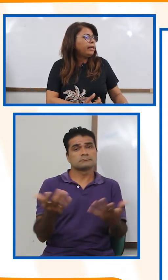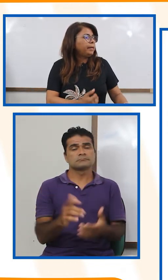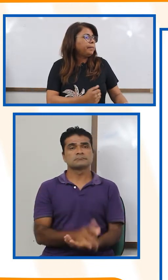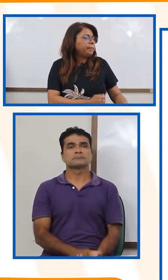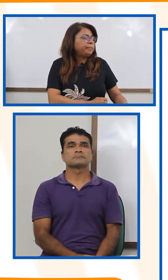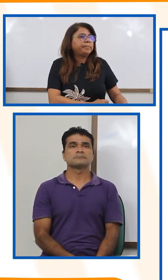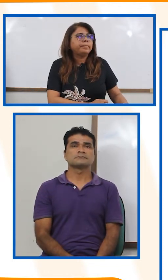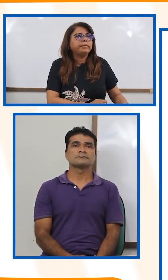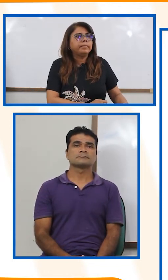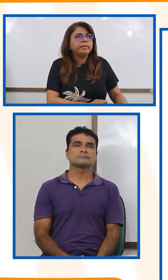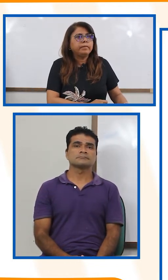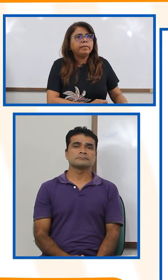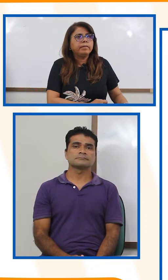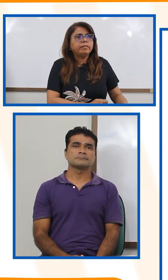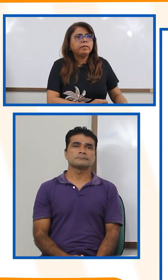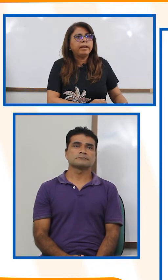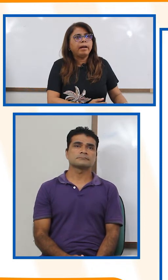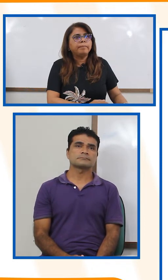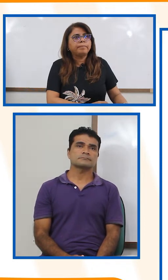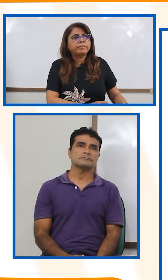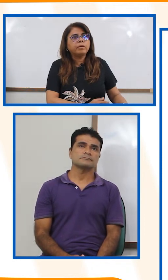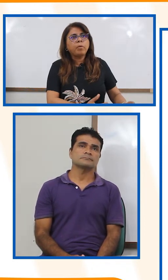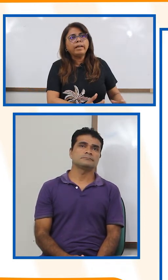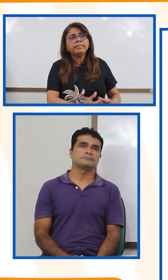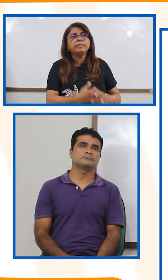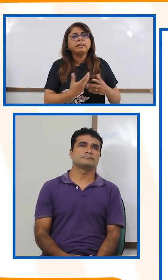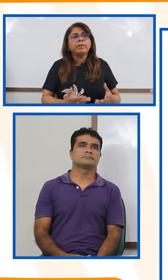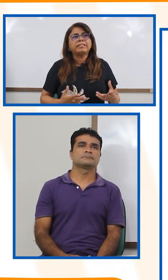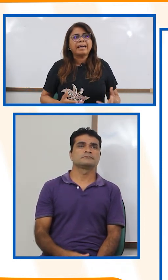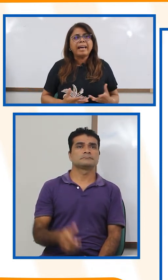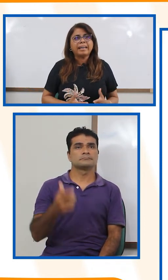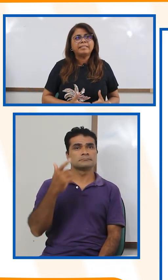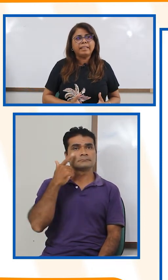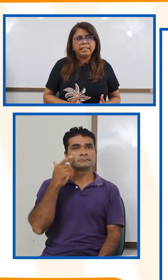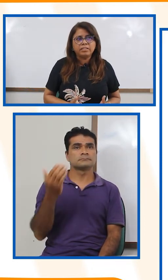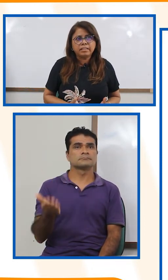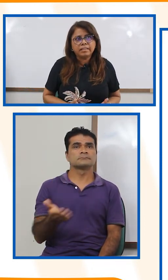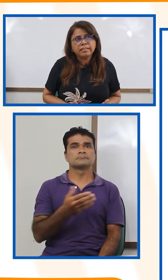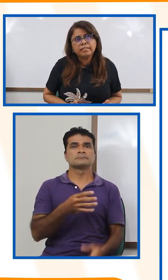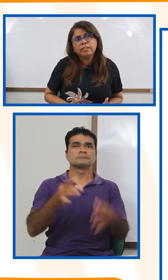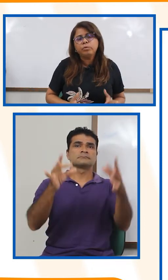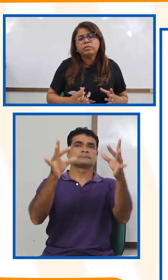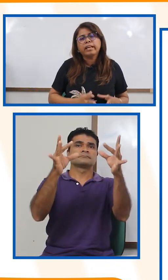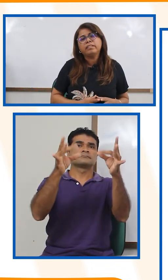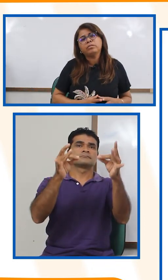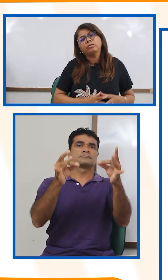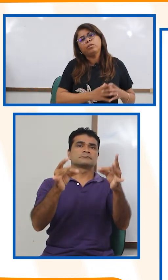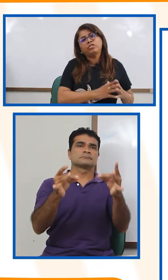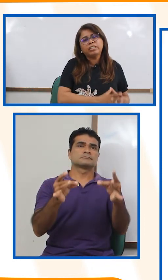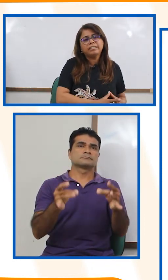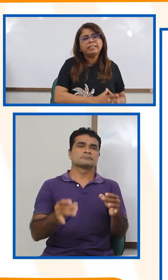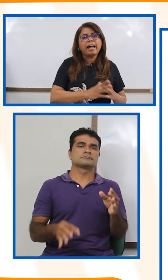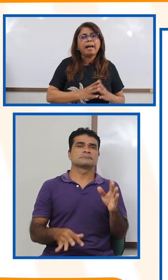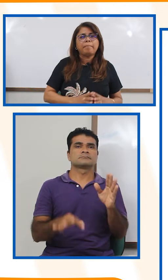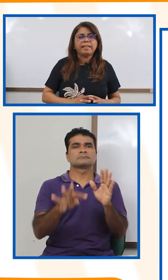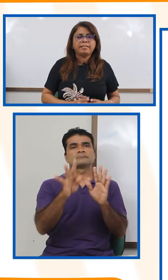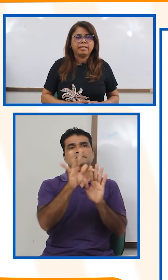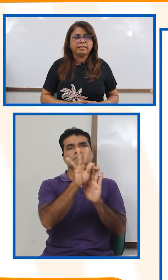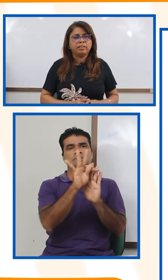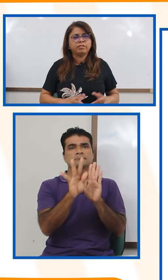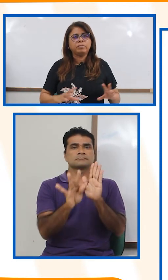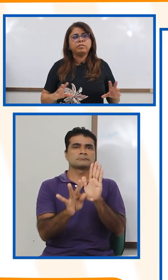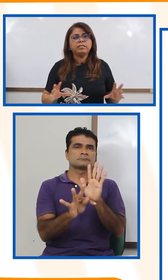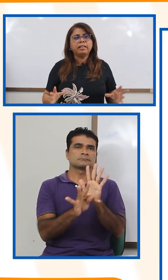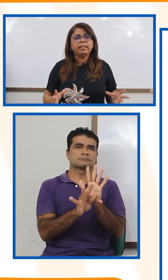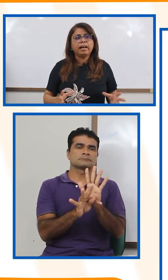E aí? Então vamos lá. Quais então as características que o texto notícia